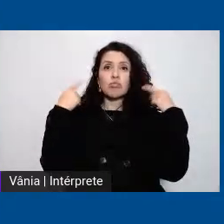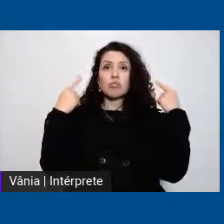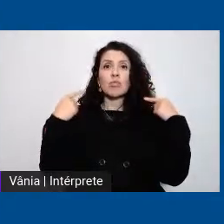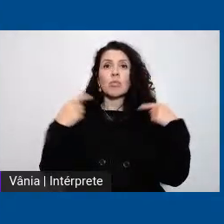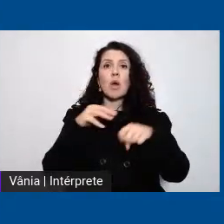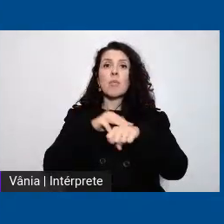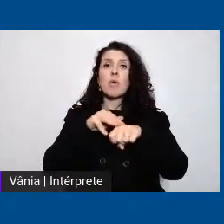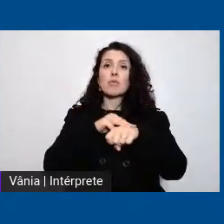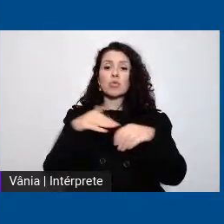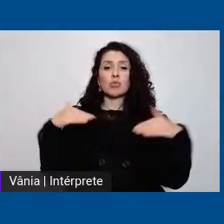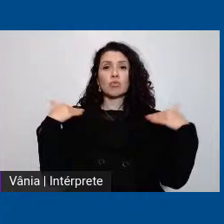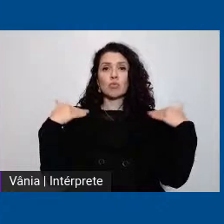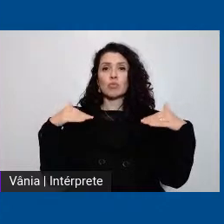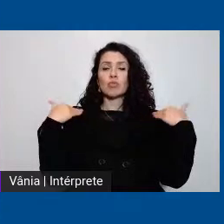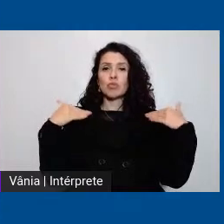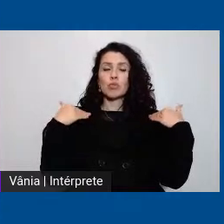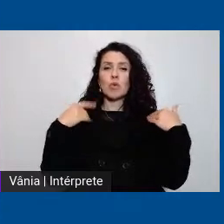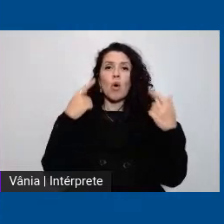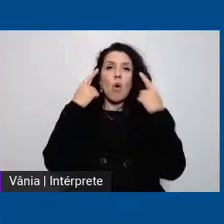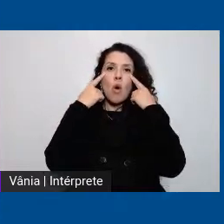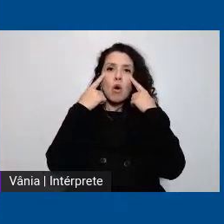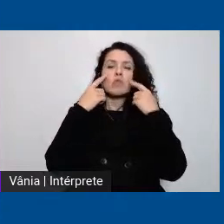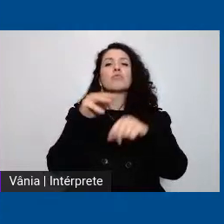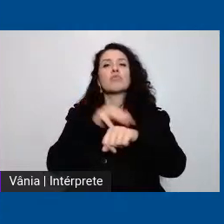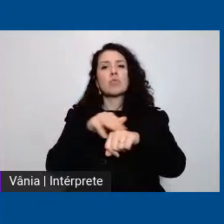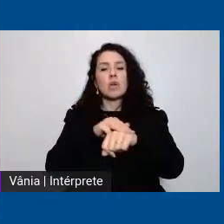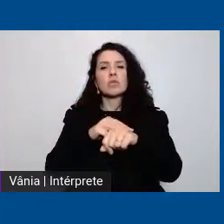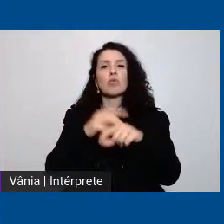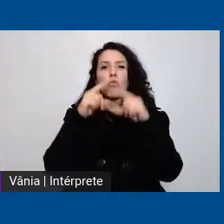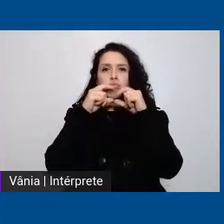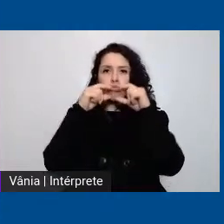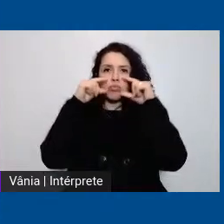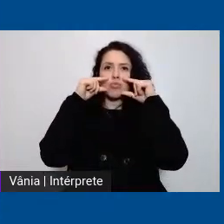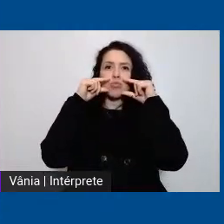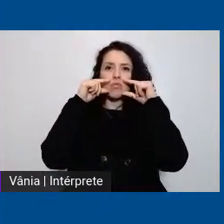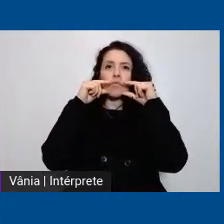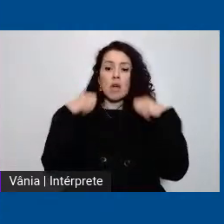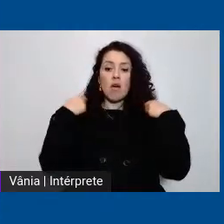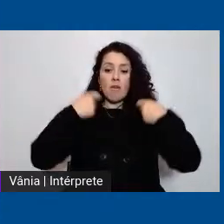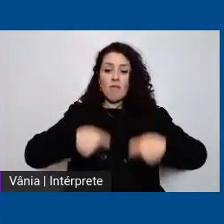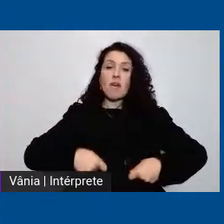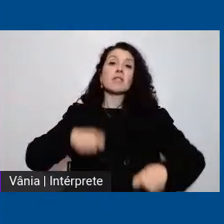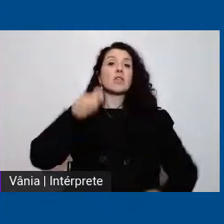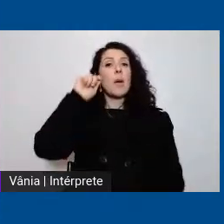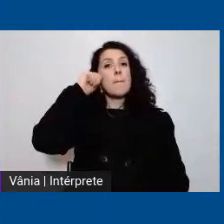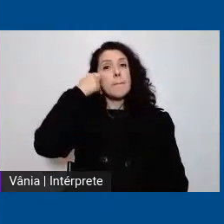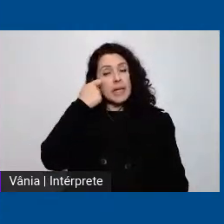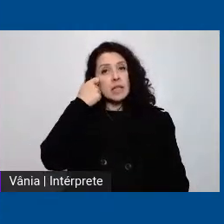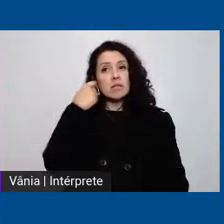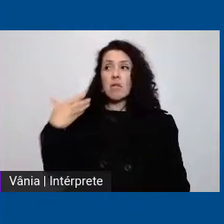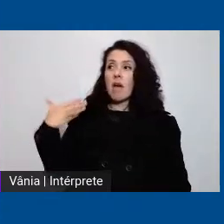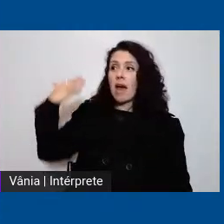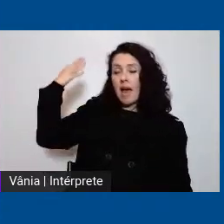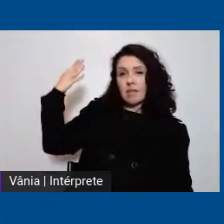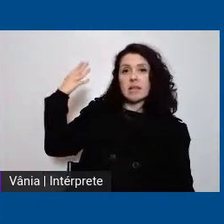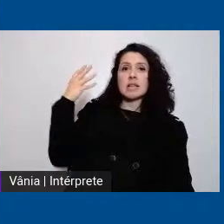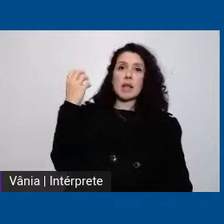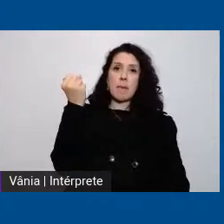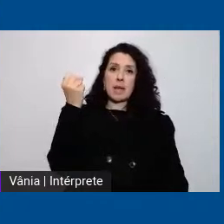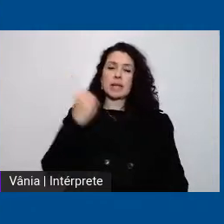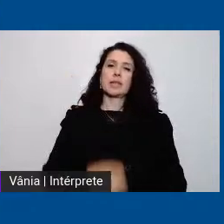na altura dos ombros, olhos castanhos, lábios grossos, veste blusa preta e tem atrás dela uma parede